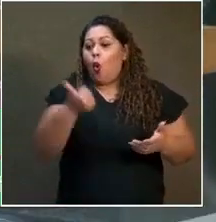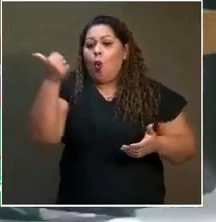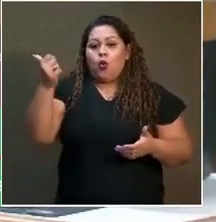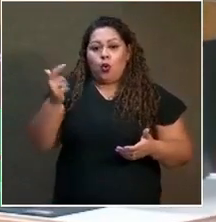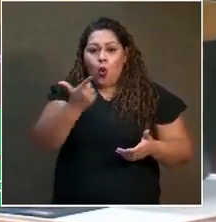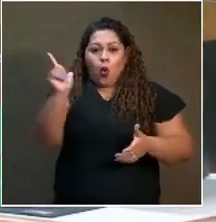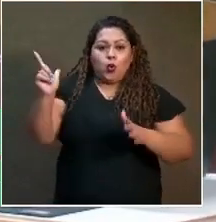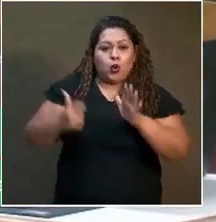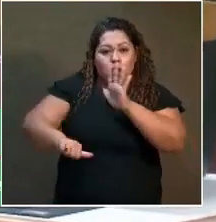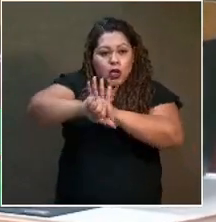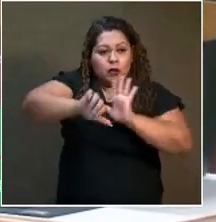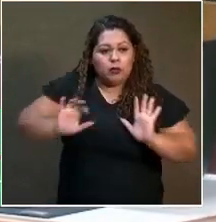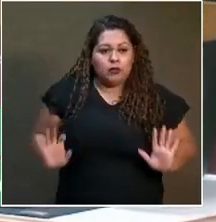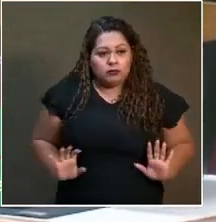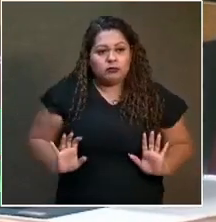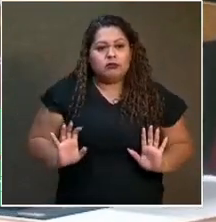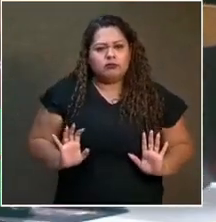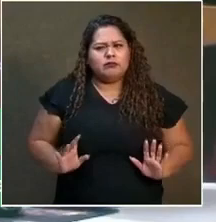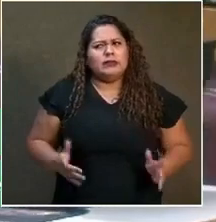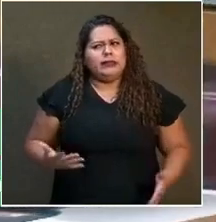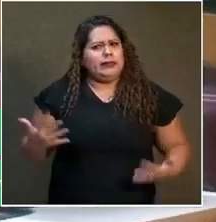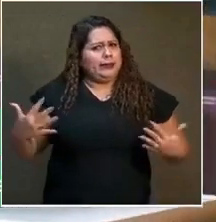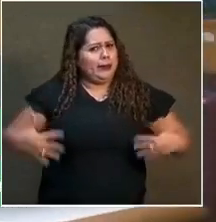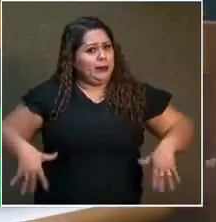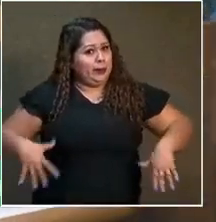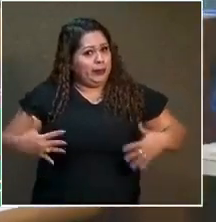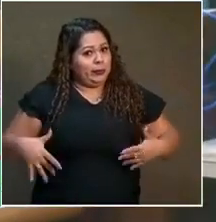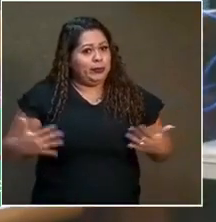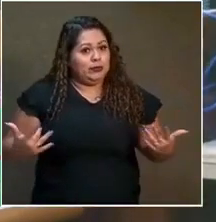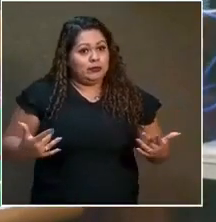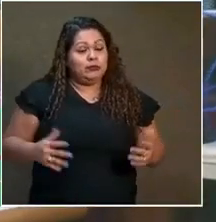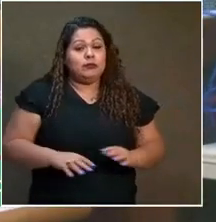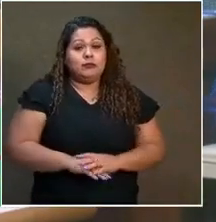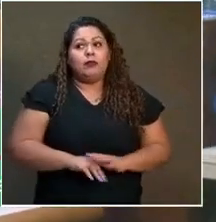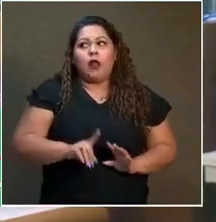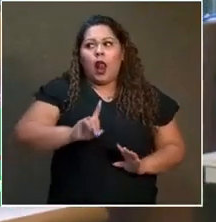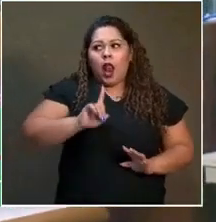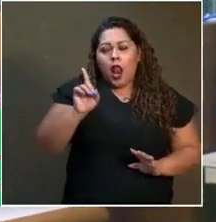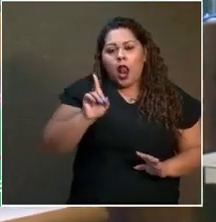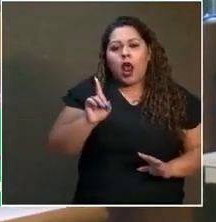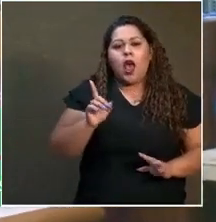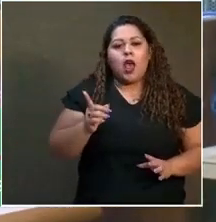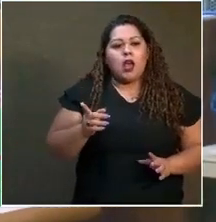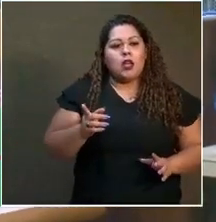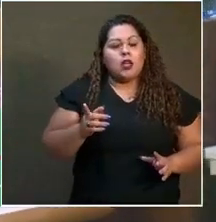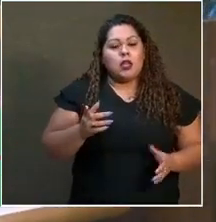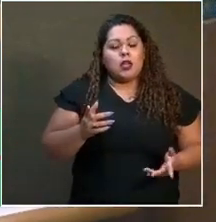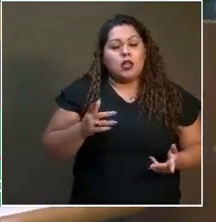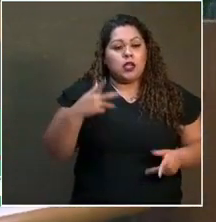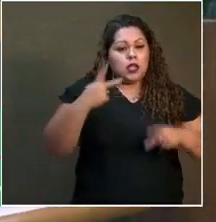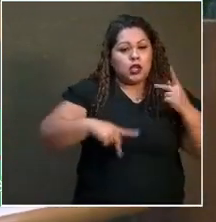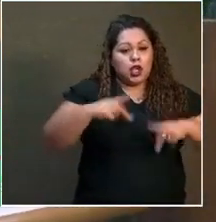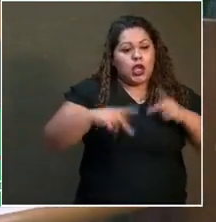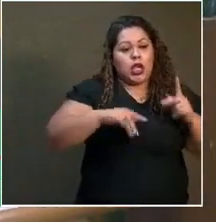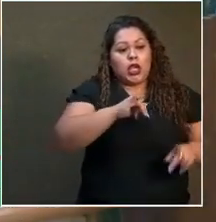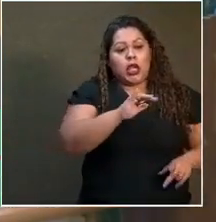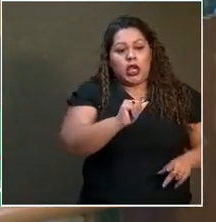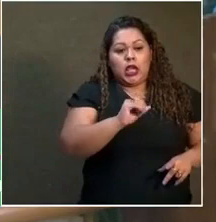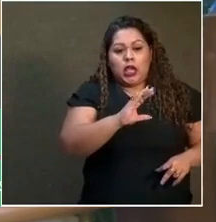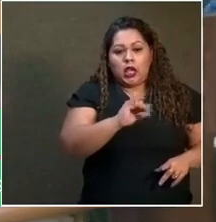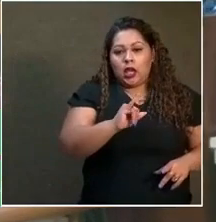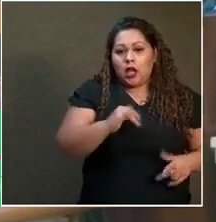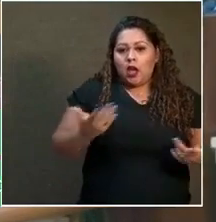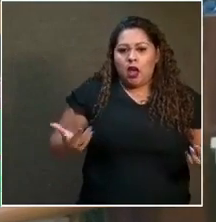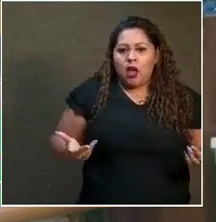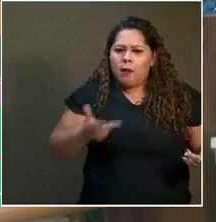qualificadora. Meio cruel. Na época do doutor Iaci, o meio cruel do doutor Iaci era o seguinte: pá, pá,